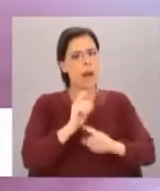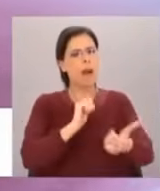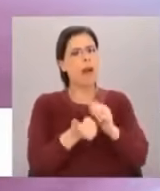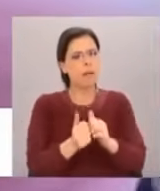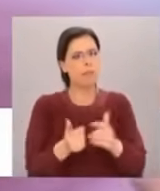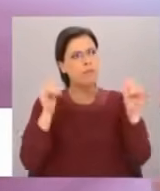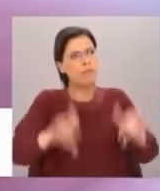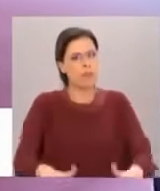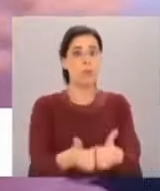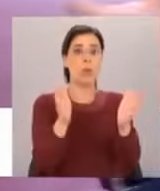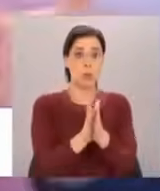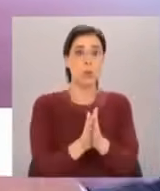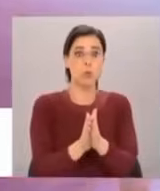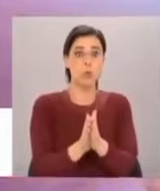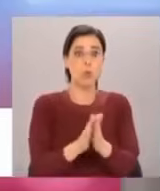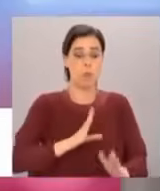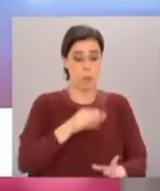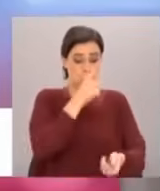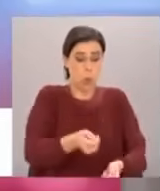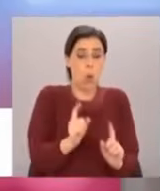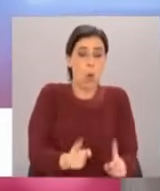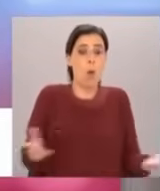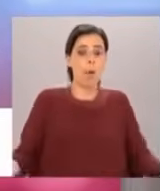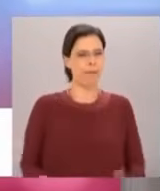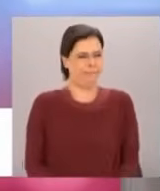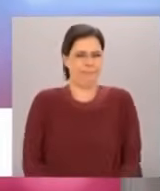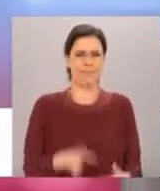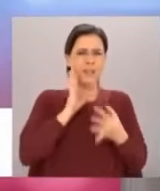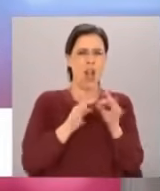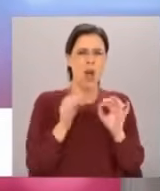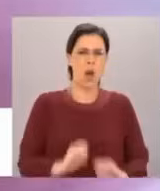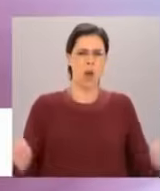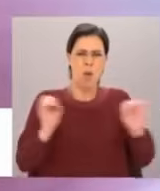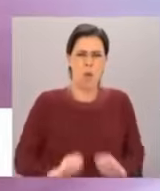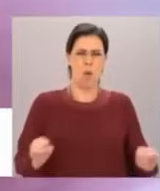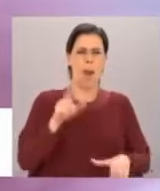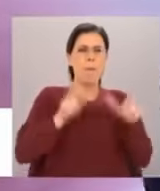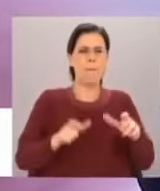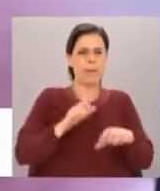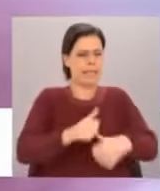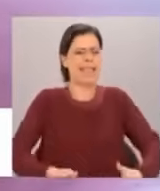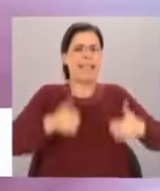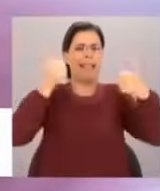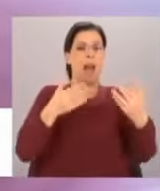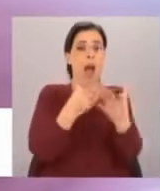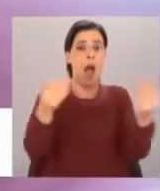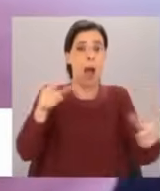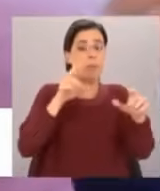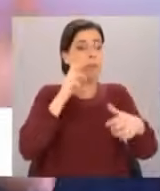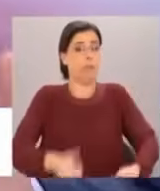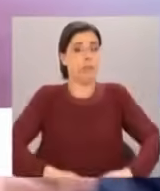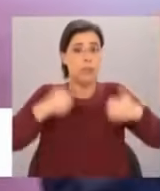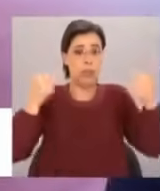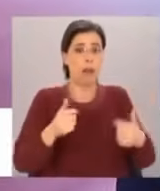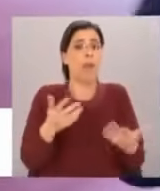pesca desportiva tenha acabado com tudo aquilo que faz do mundo rural o que ela é hoje é que nem faz sentido sequer para as folhas grandes cidades temos muita gente para ir na